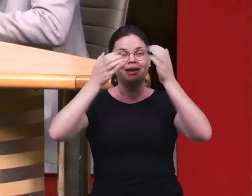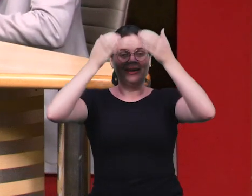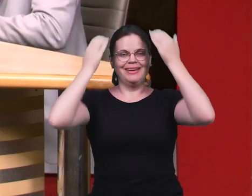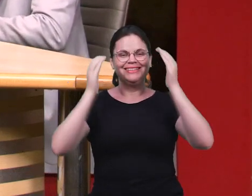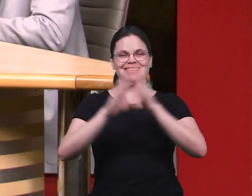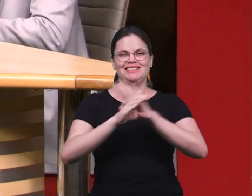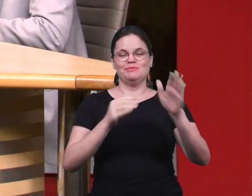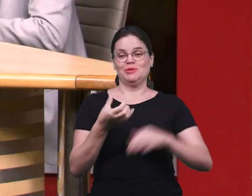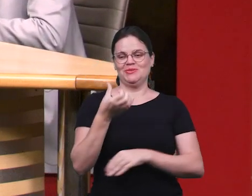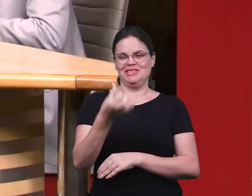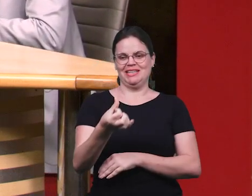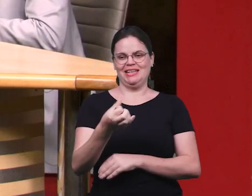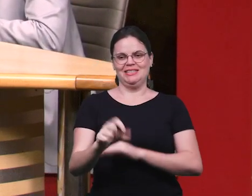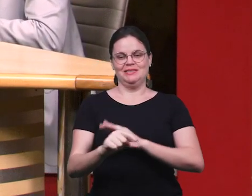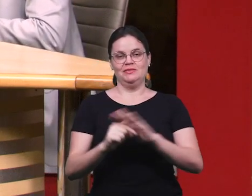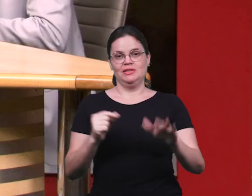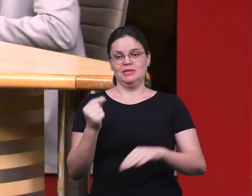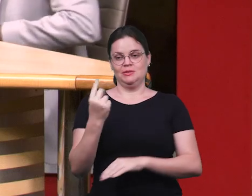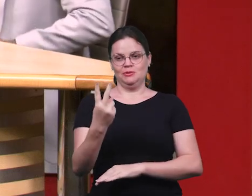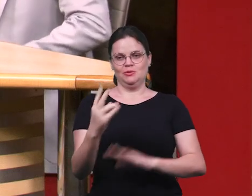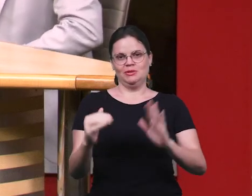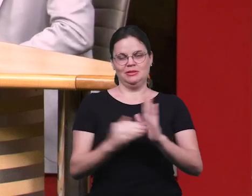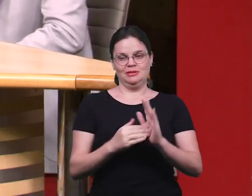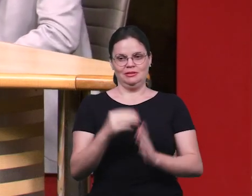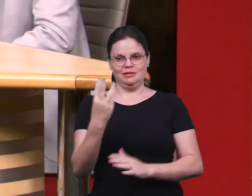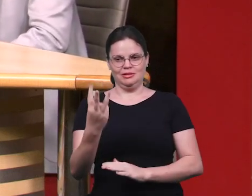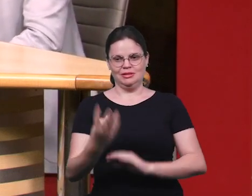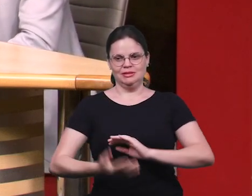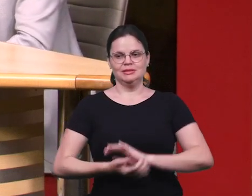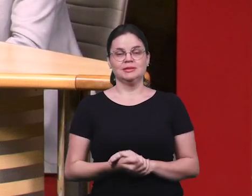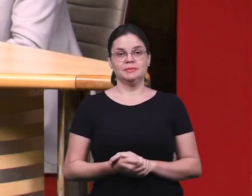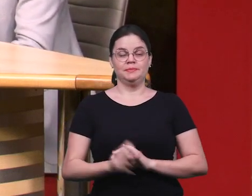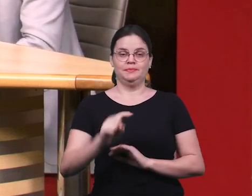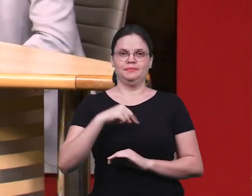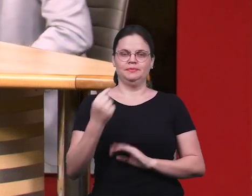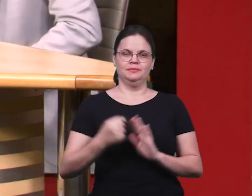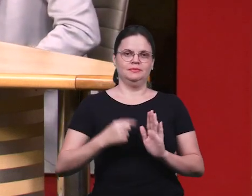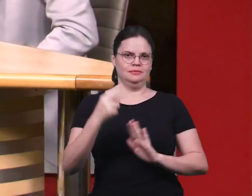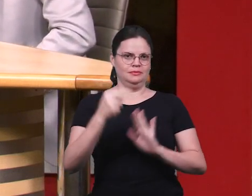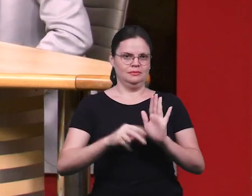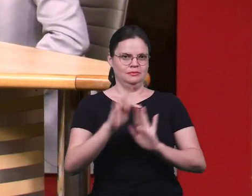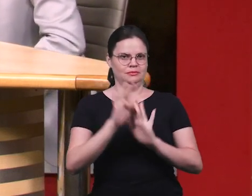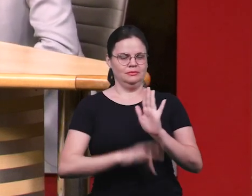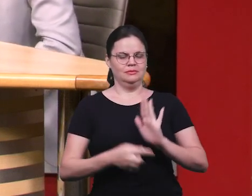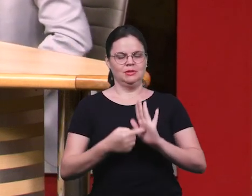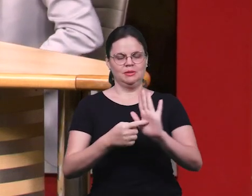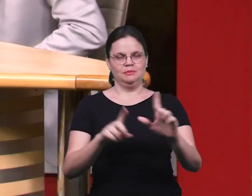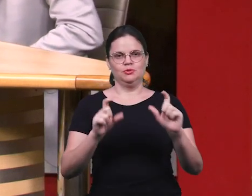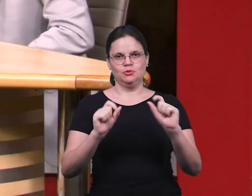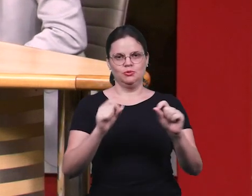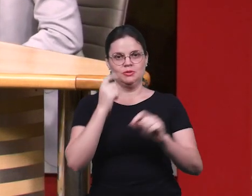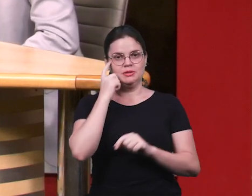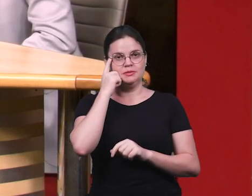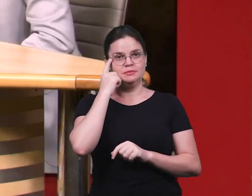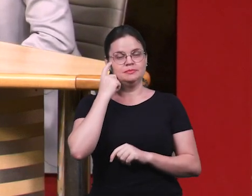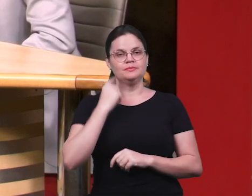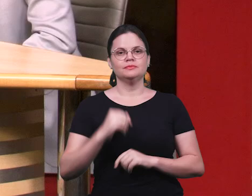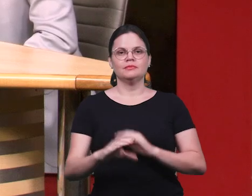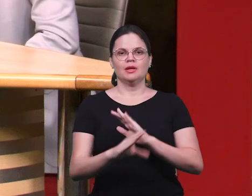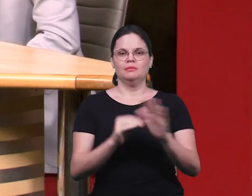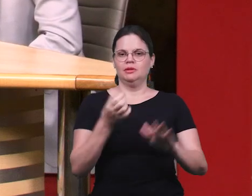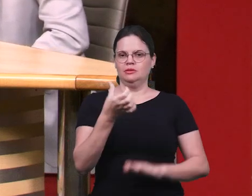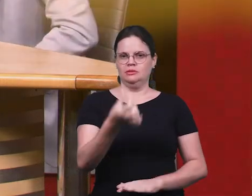6, versículo 2 e 3. Nós vamos ler, então, a palavra do Senhor, que diz assim, capítulo 6, a partir do